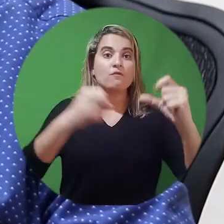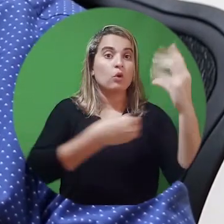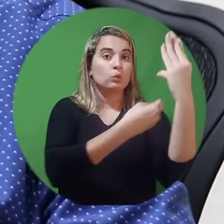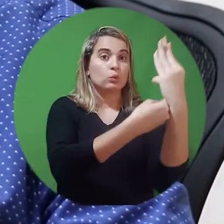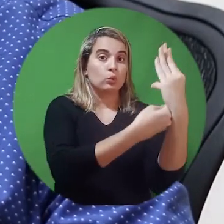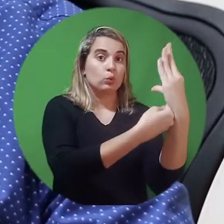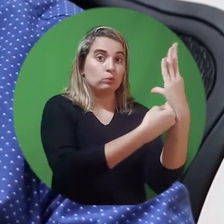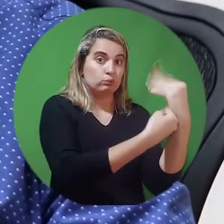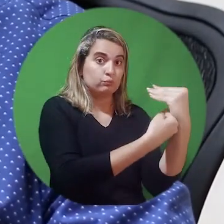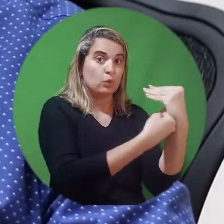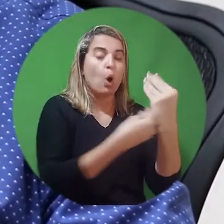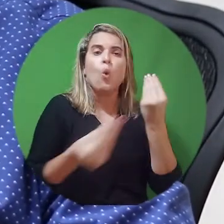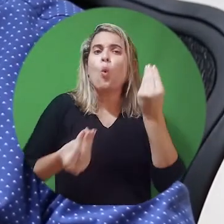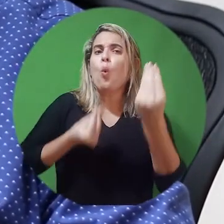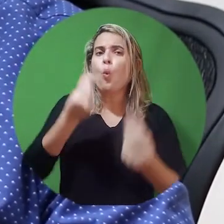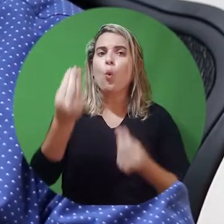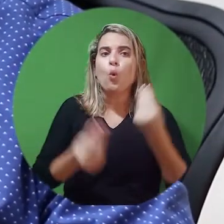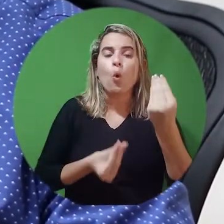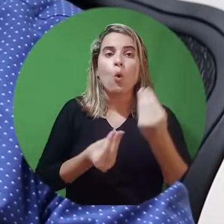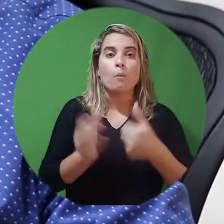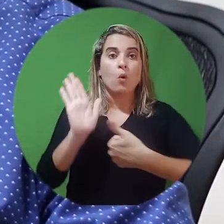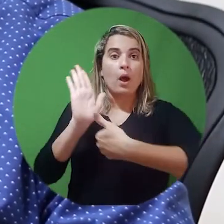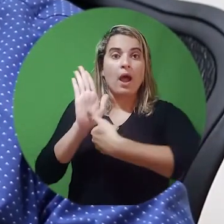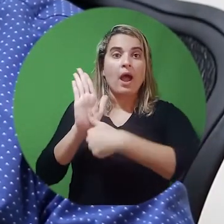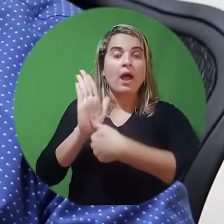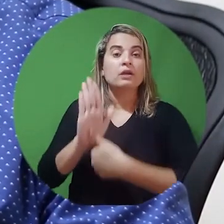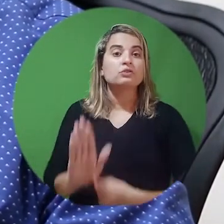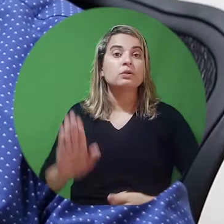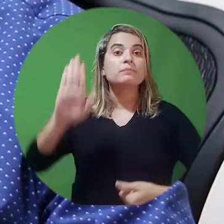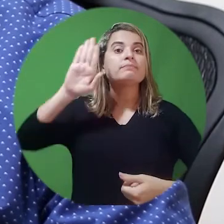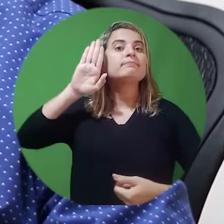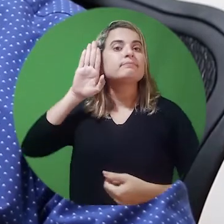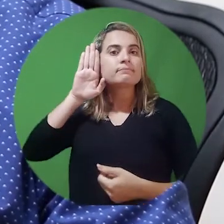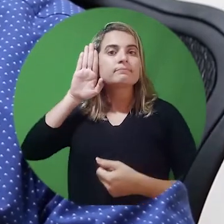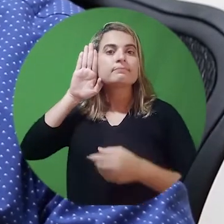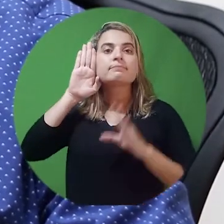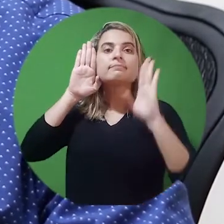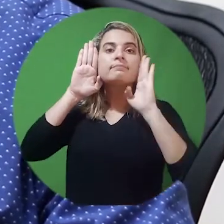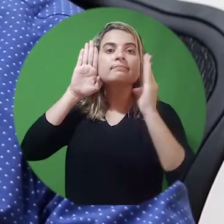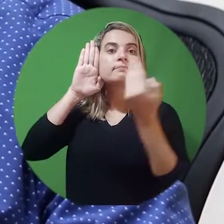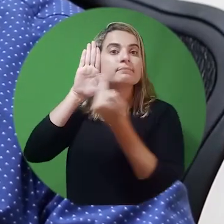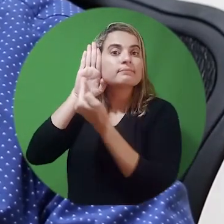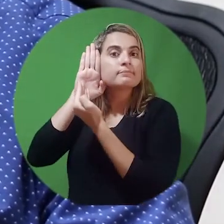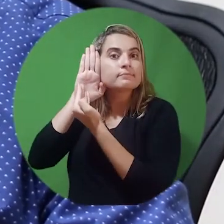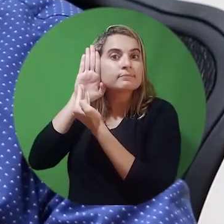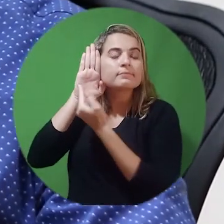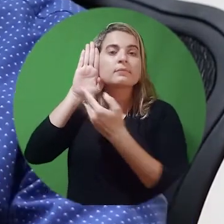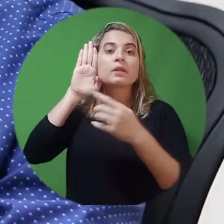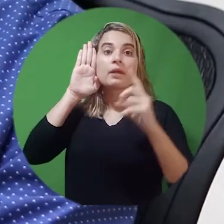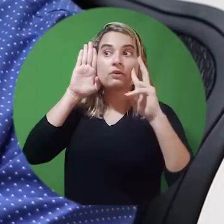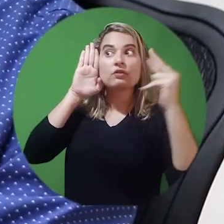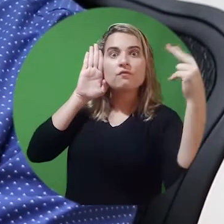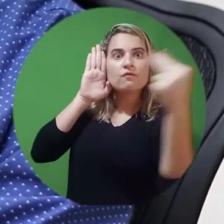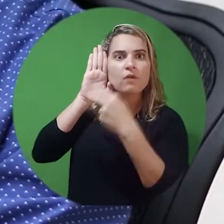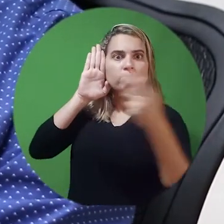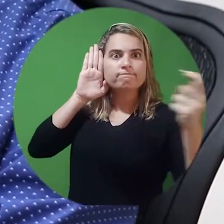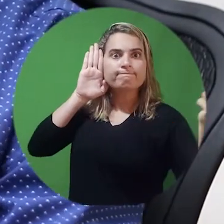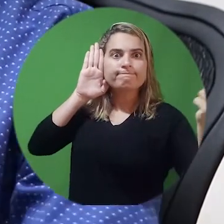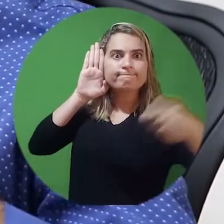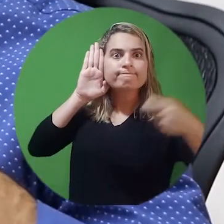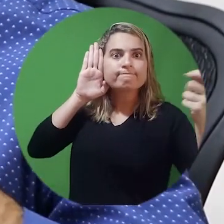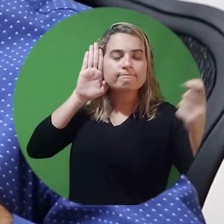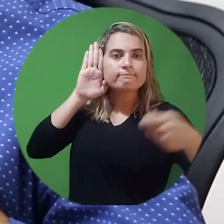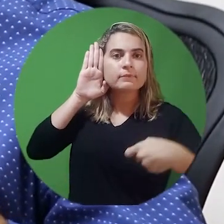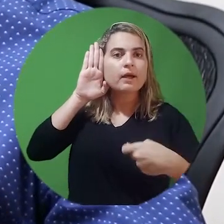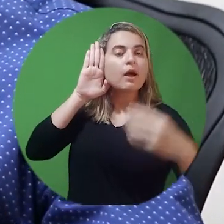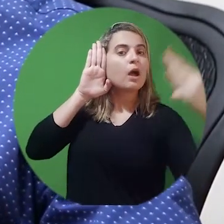vai tirar colocando o seu documento de identificação ao lado do seu rosto de forma que a gente veja de forma legível que aquela pessoa que tá